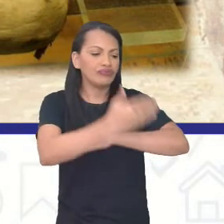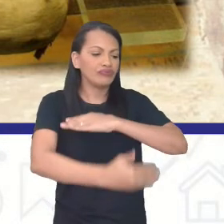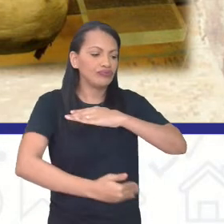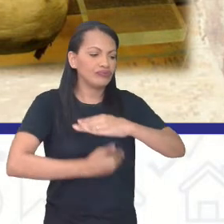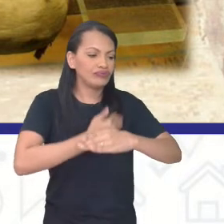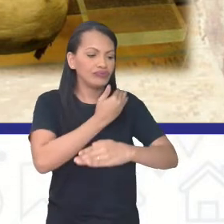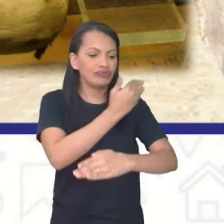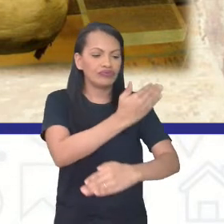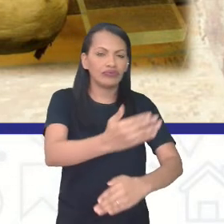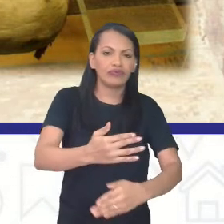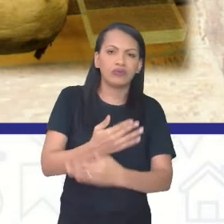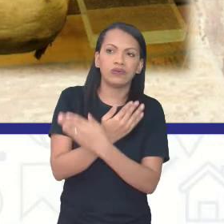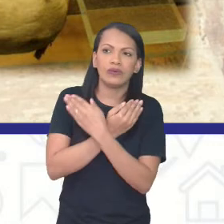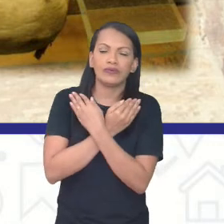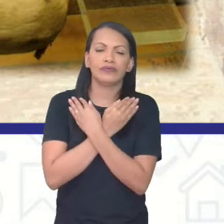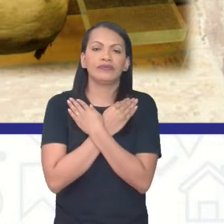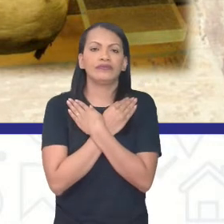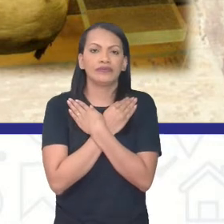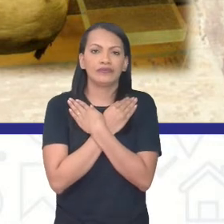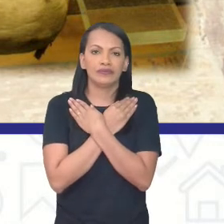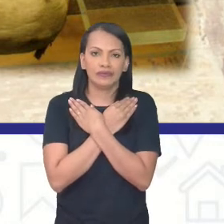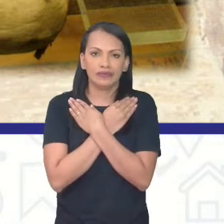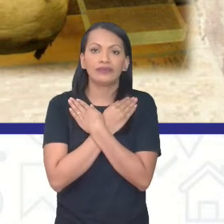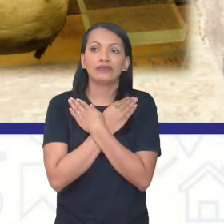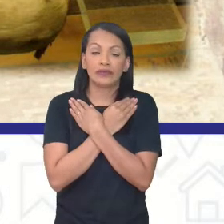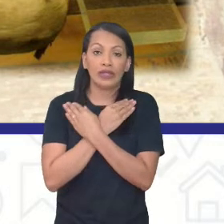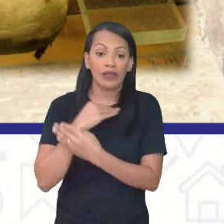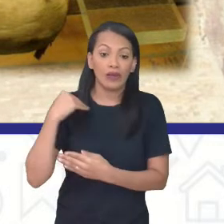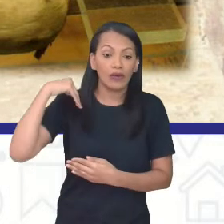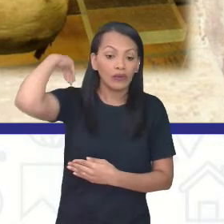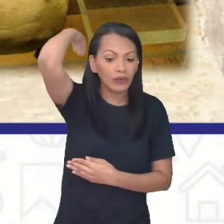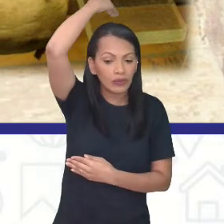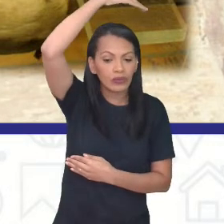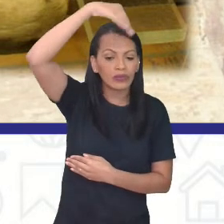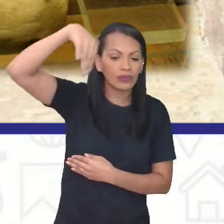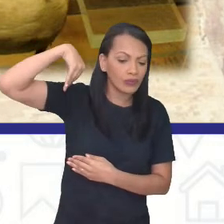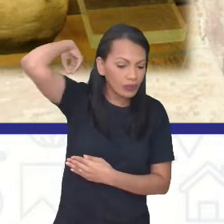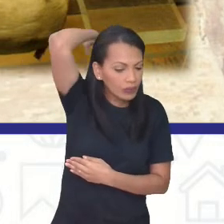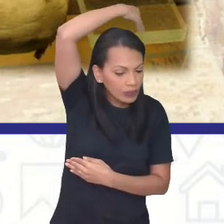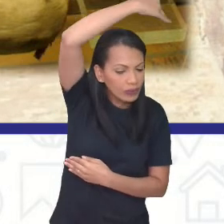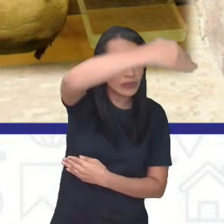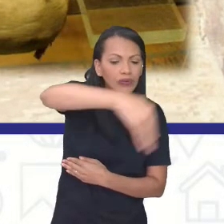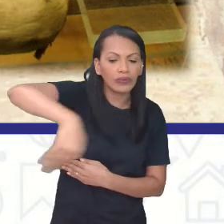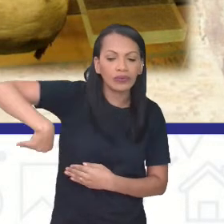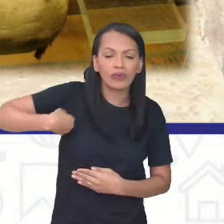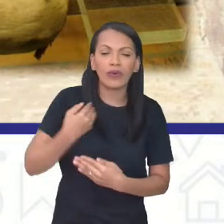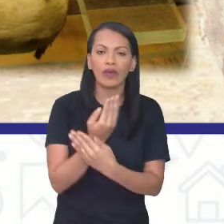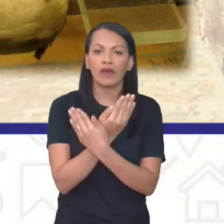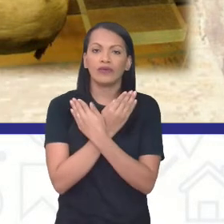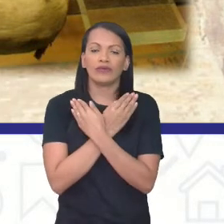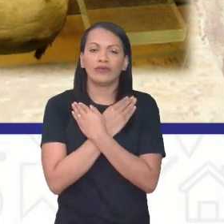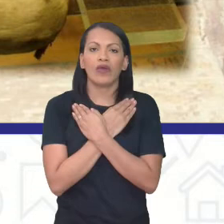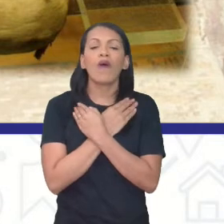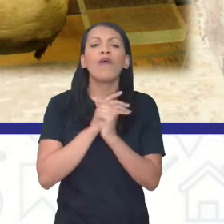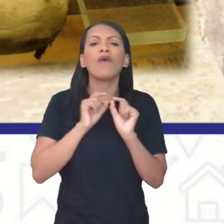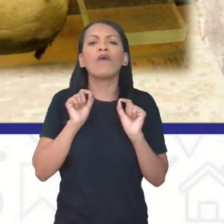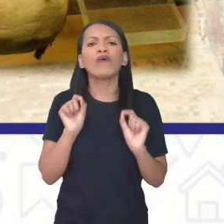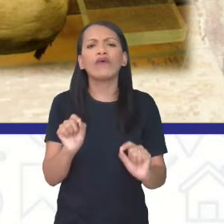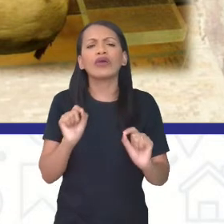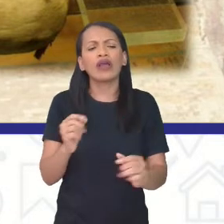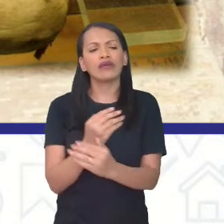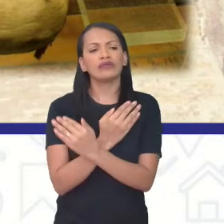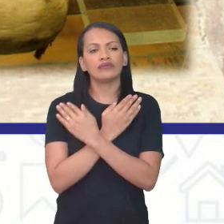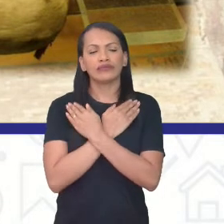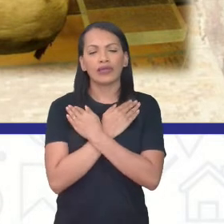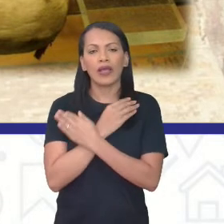da mumificação. Observa aqui, ó, a gente tem a imagem de uma múmia, certo? O que era a múmia, né? Um corpo, né, que era